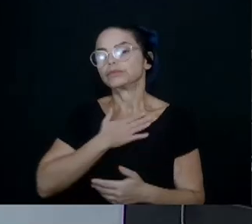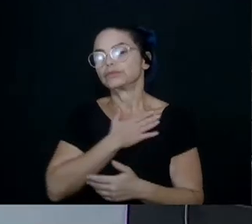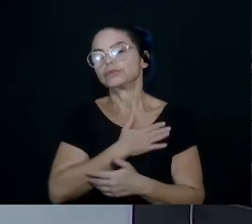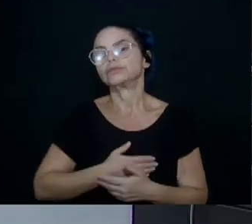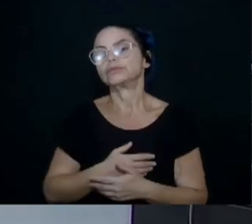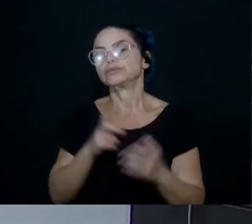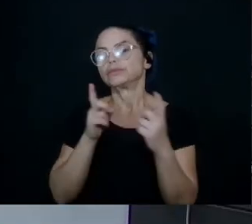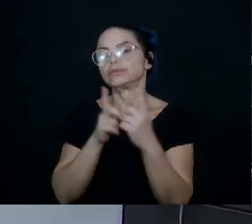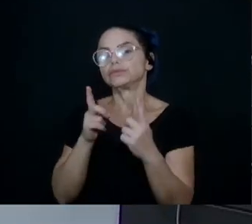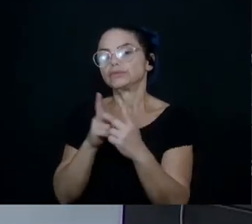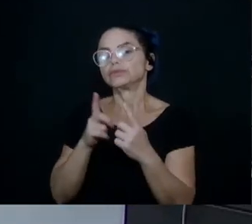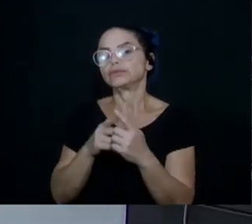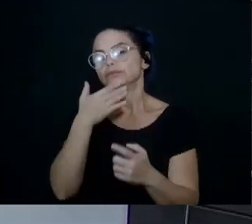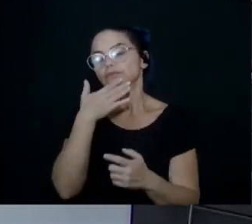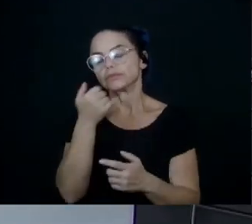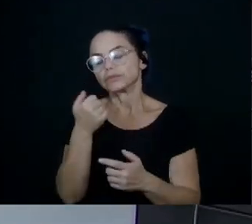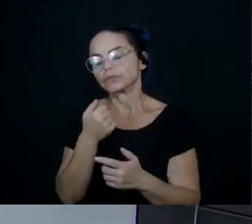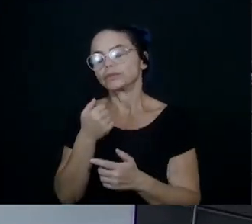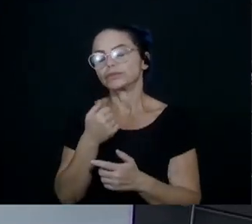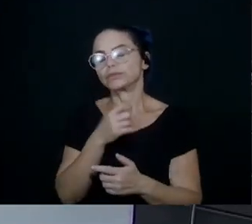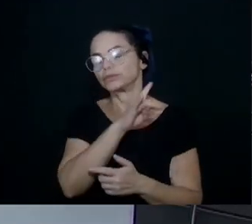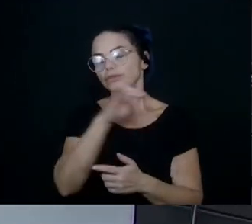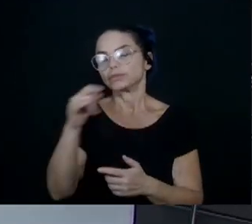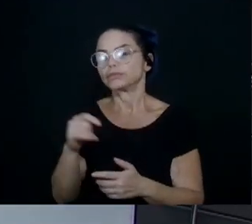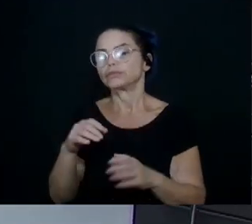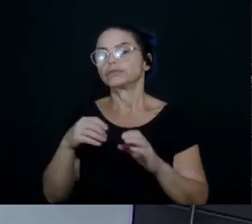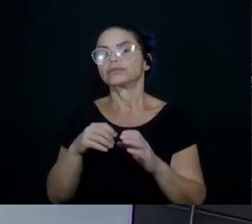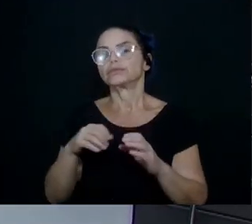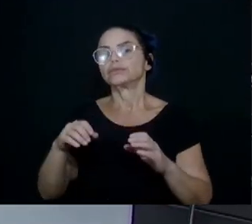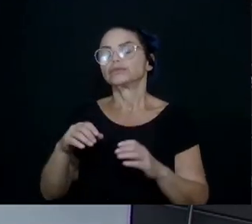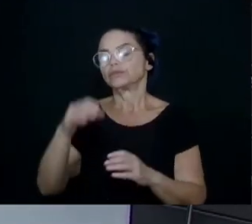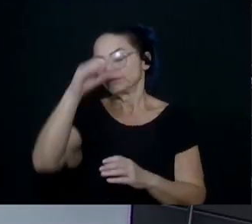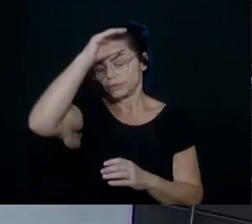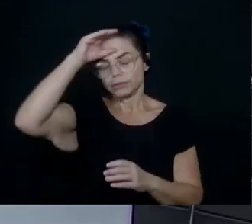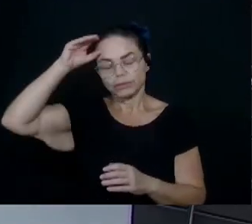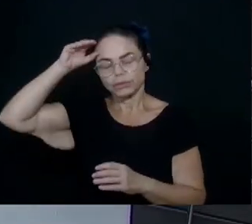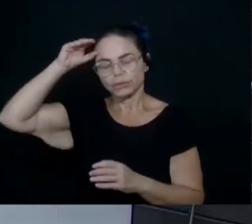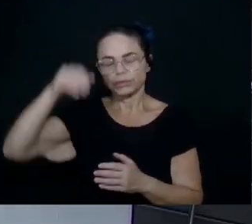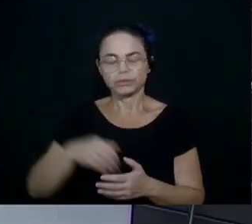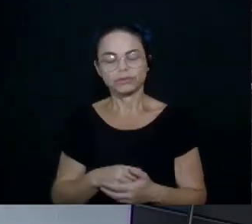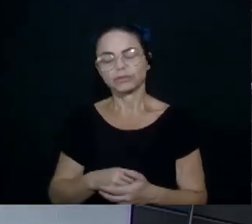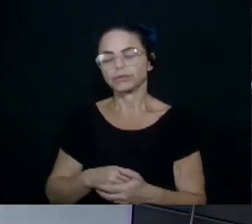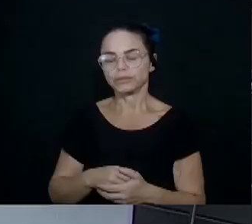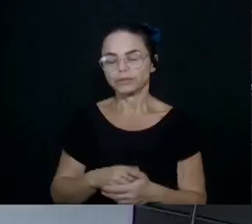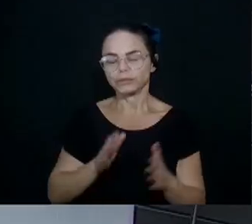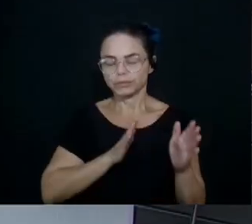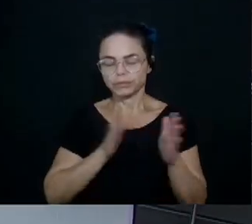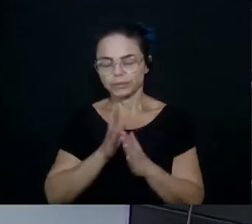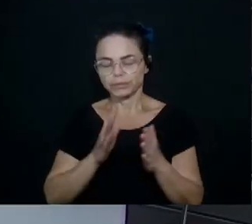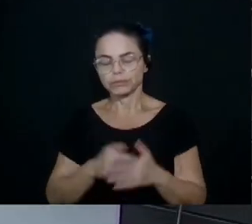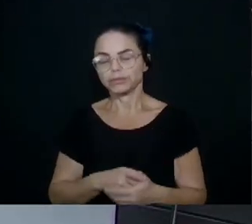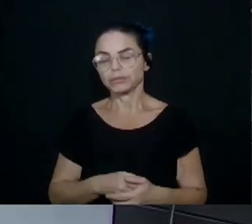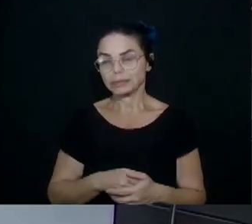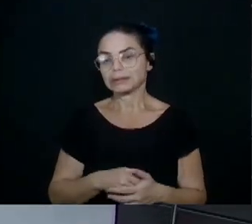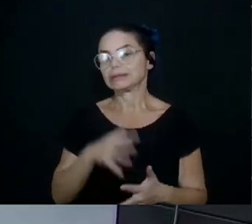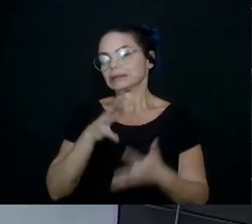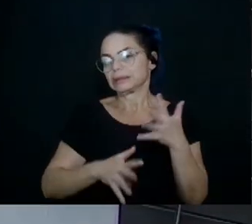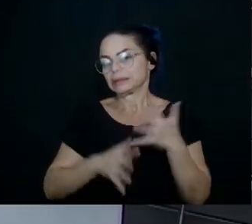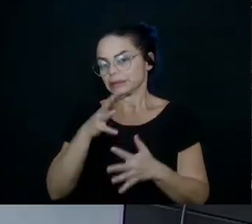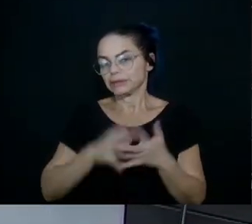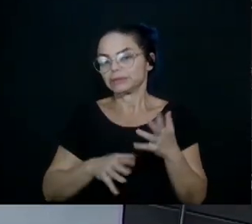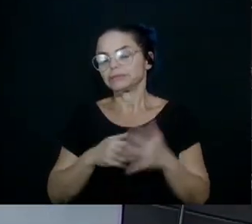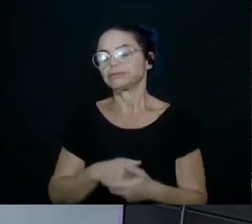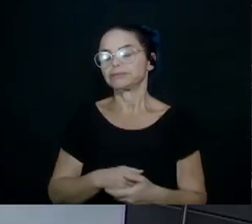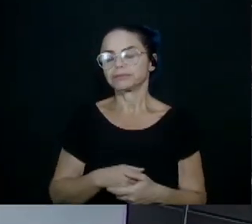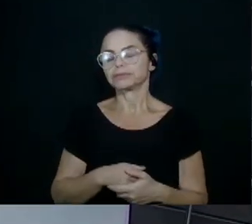atendimento melhor para cada cliente, personalizado ali. Então foi um período assim complicado, muitos clientes